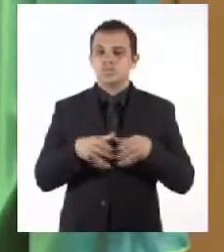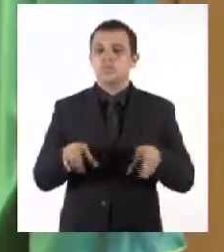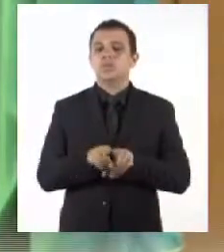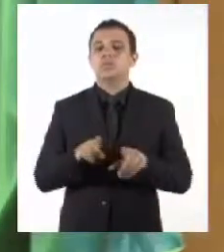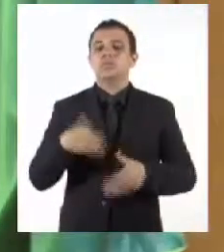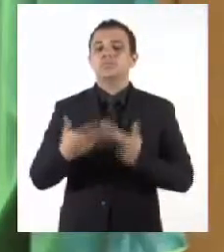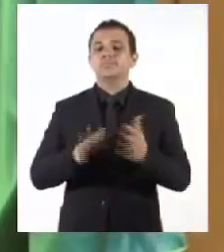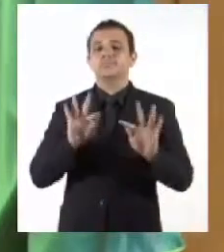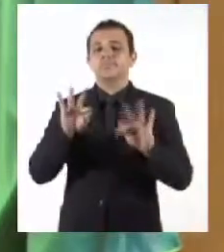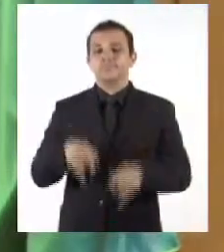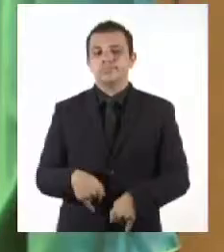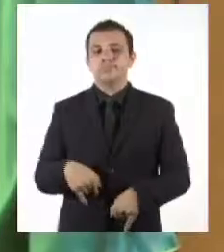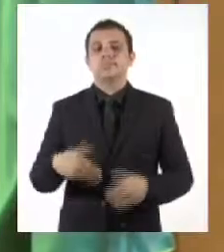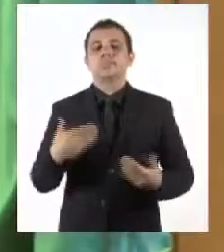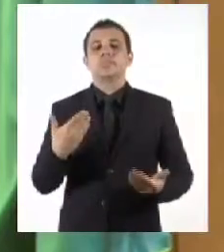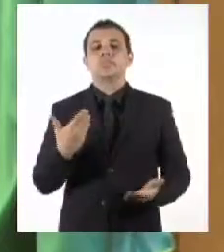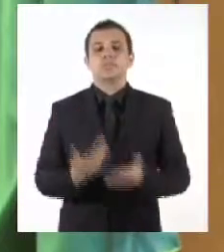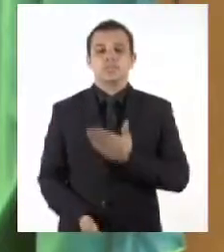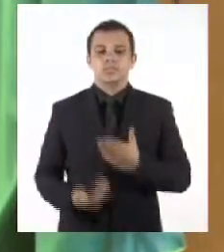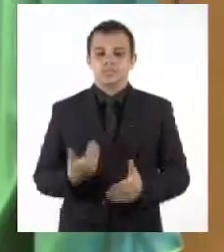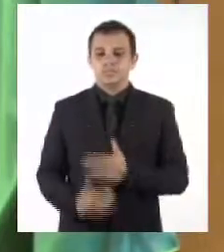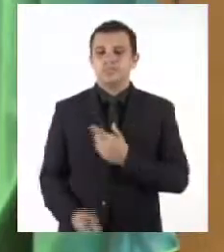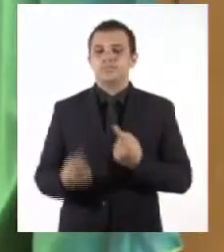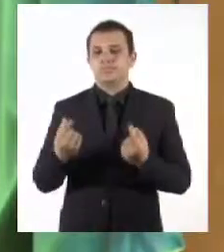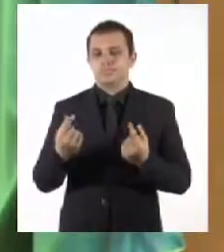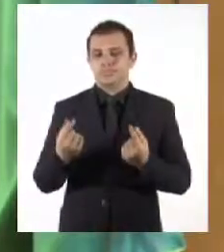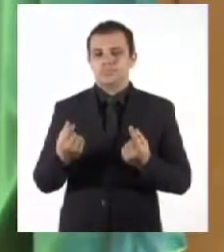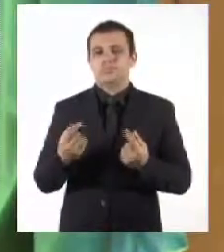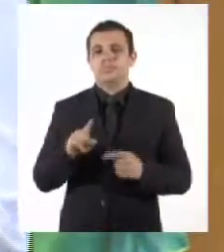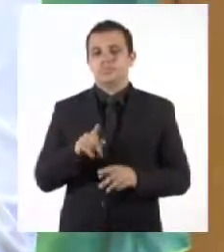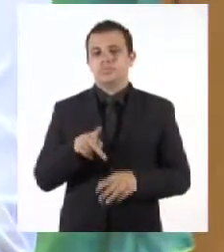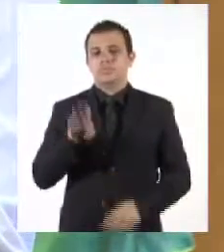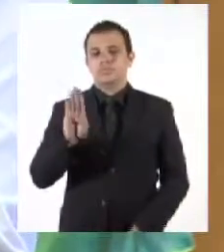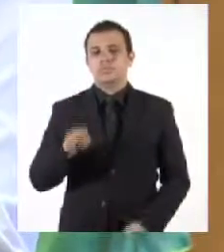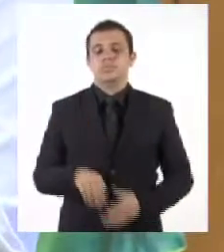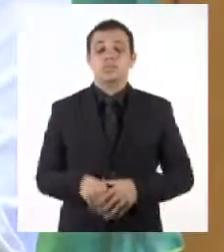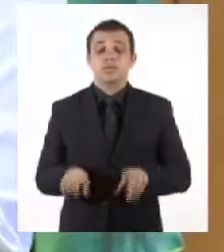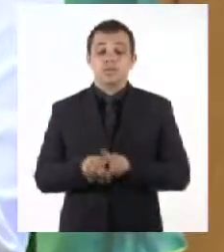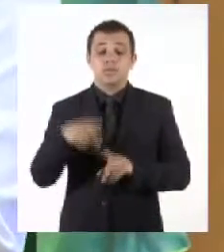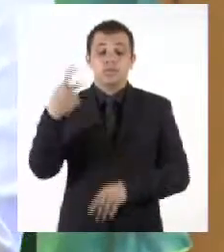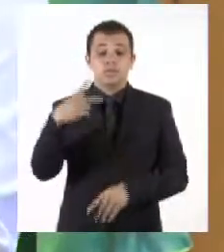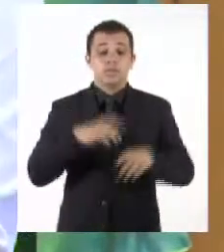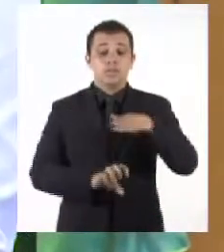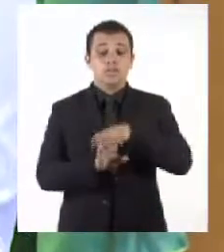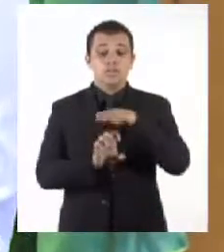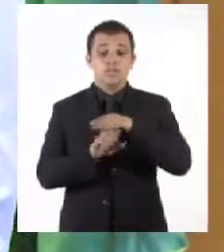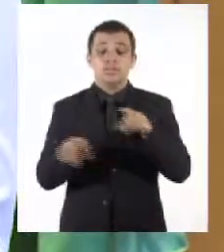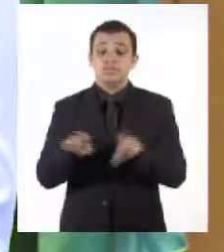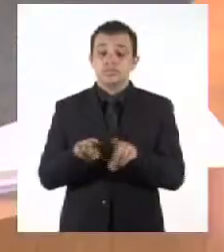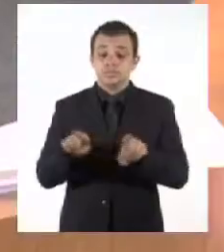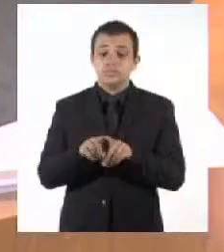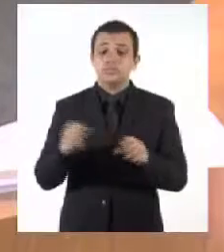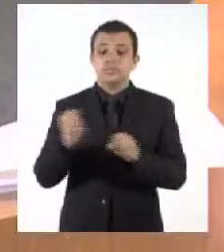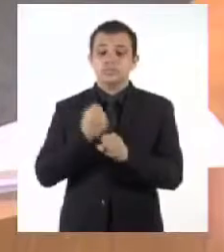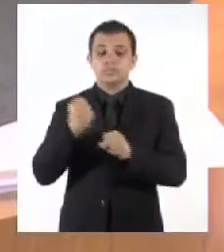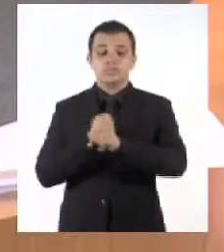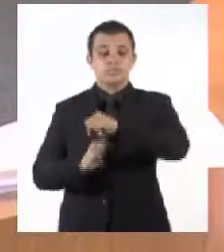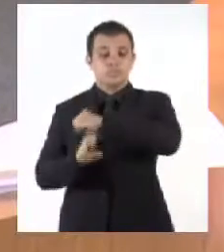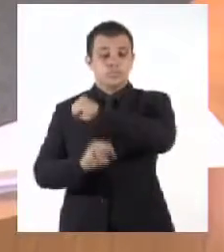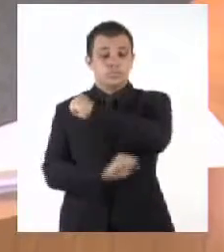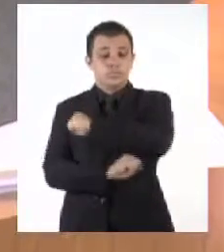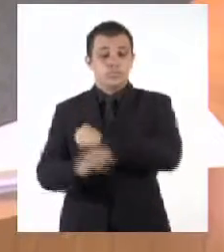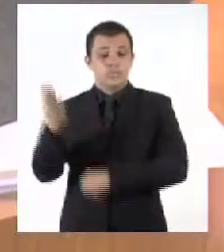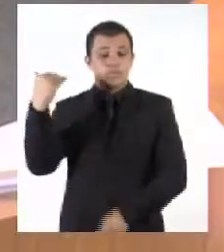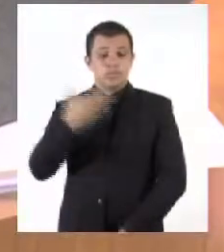em prejuízo aos cofres públicos. A empresa dele, inclusive, fez uma ponte no governo Flávio Dino, esse